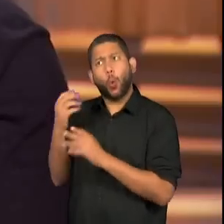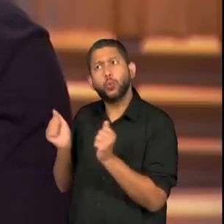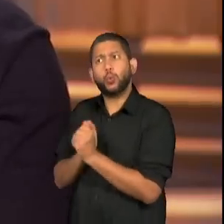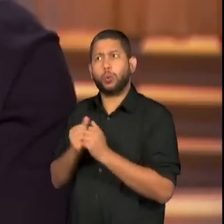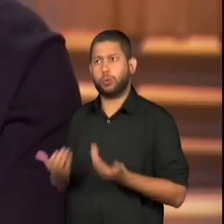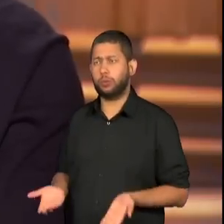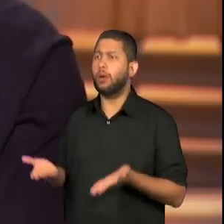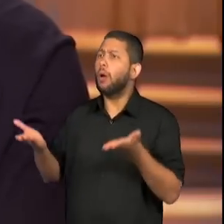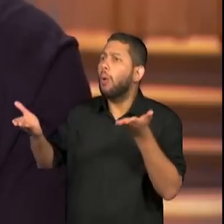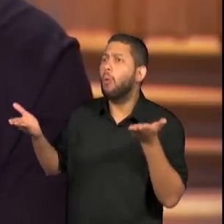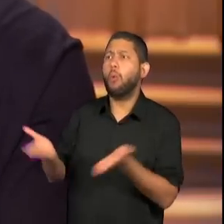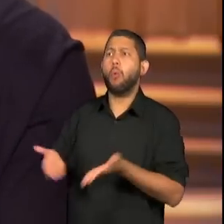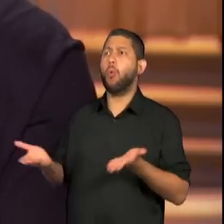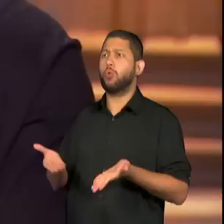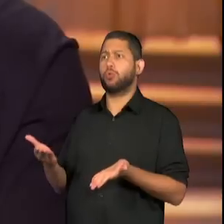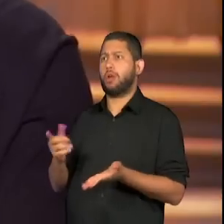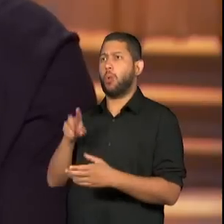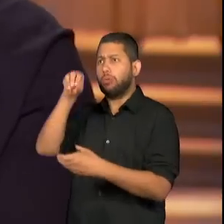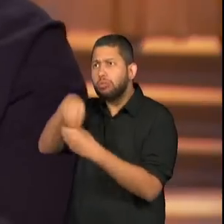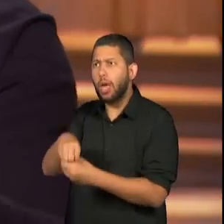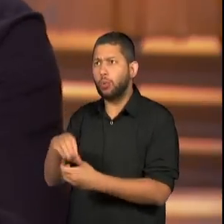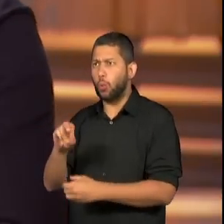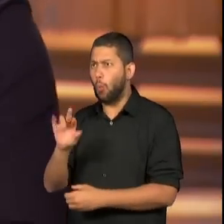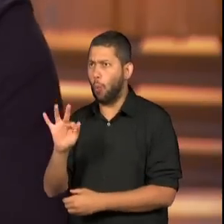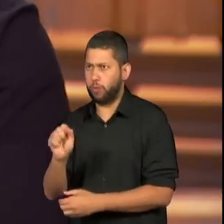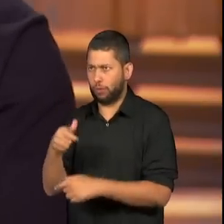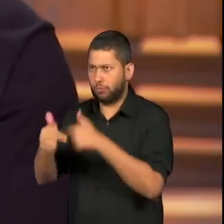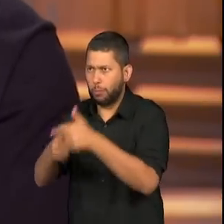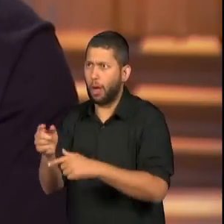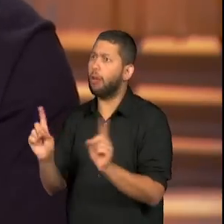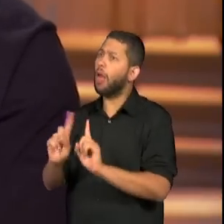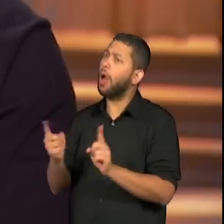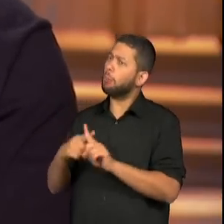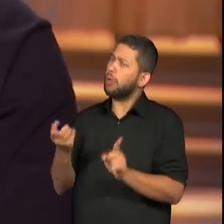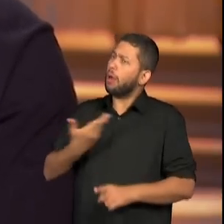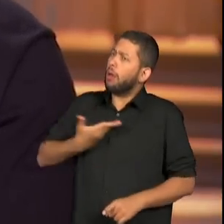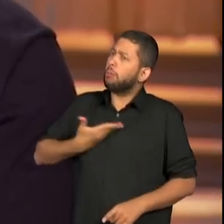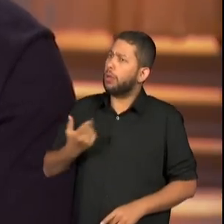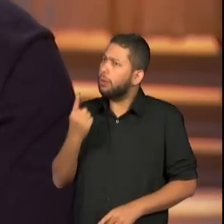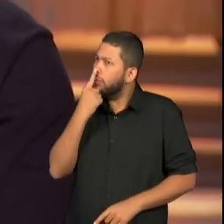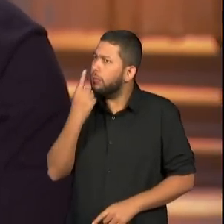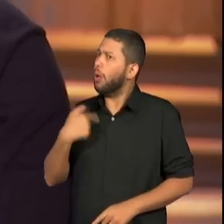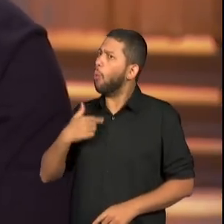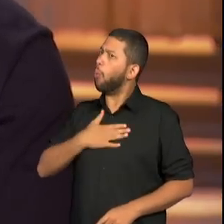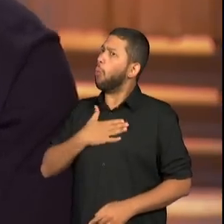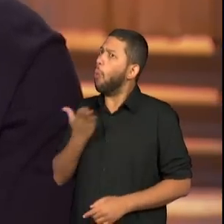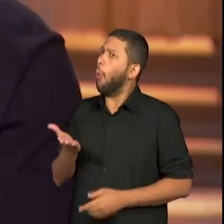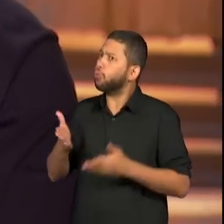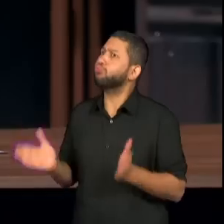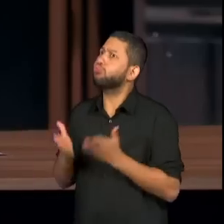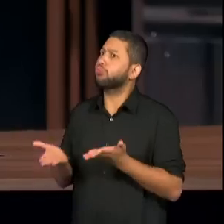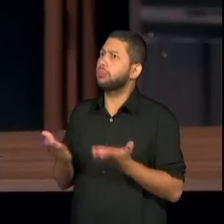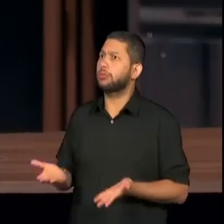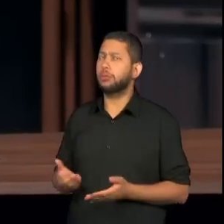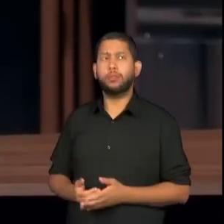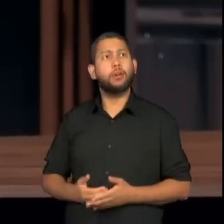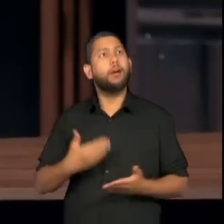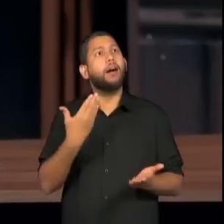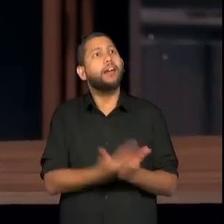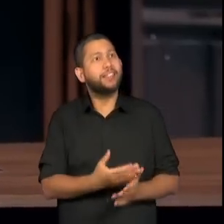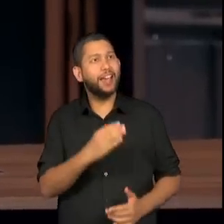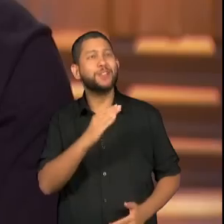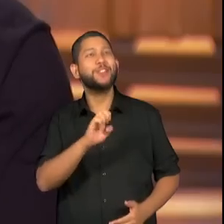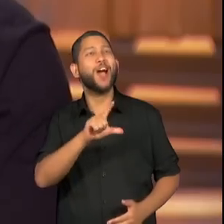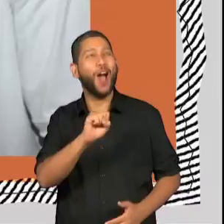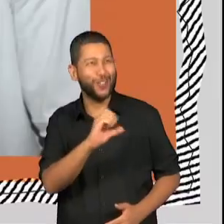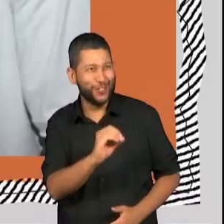dia eu não estou mais dentro da CUFA, mas continuo amigo de todos e um entusiasta desse tipo de iniciativa. Até do Celso está aí. Até